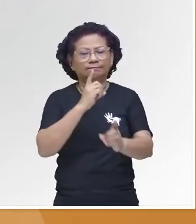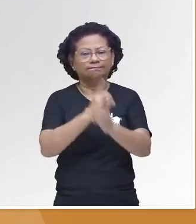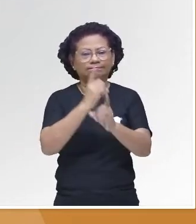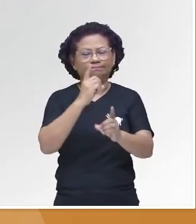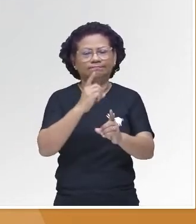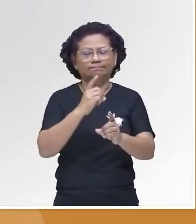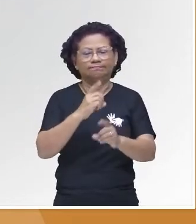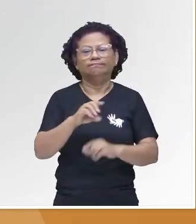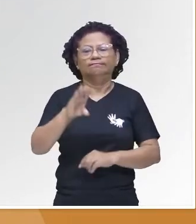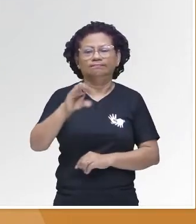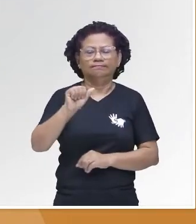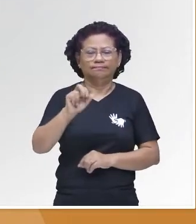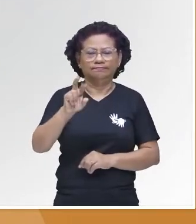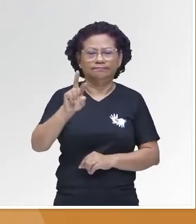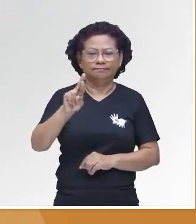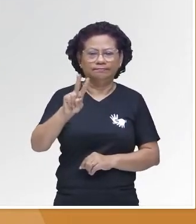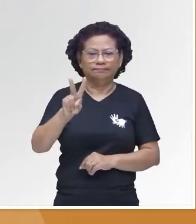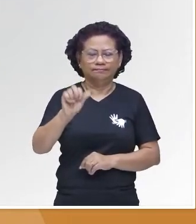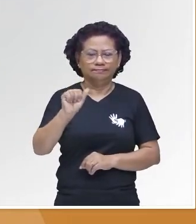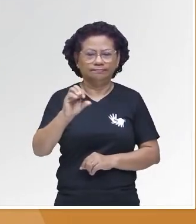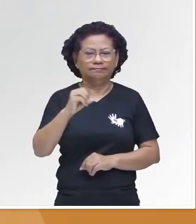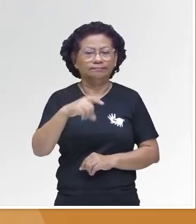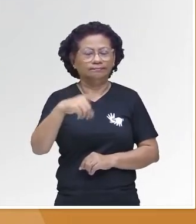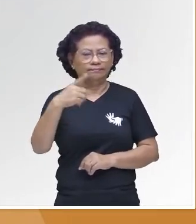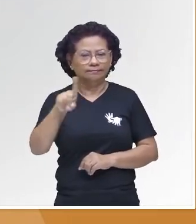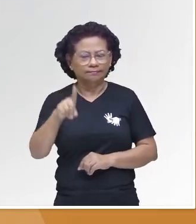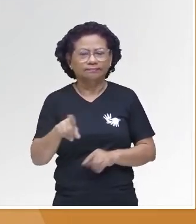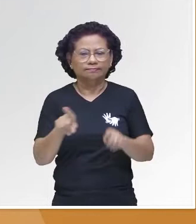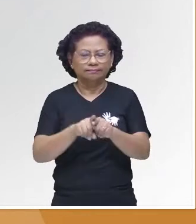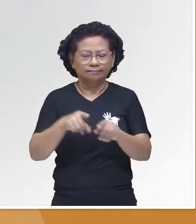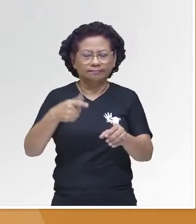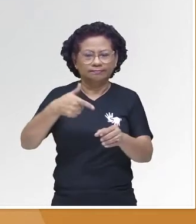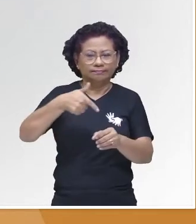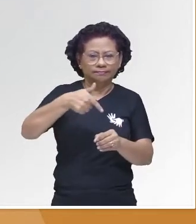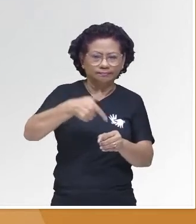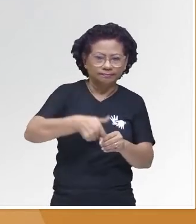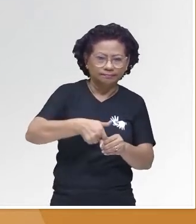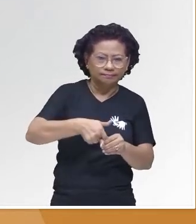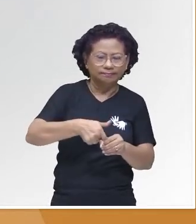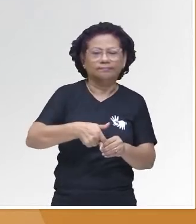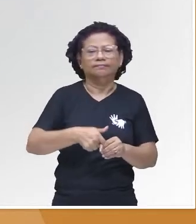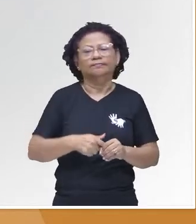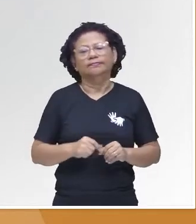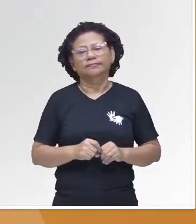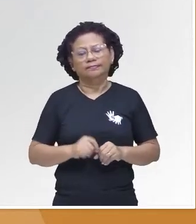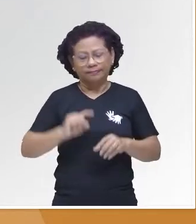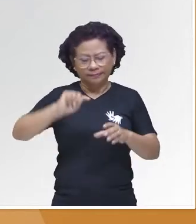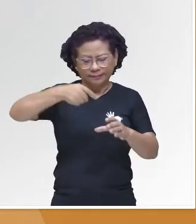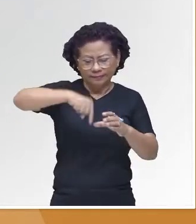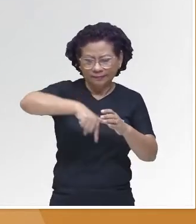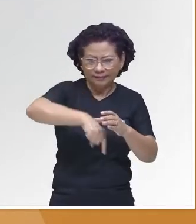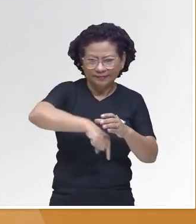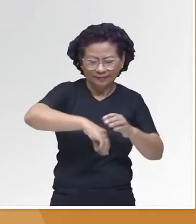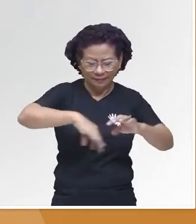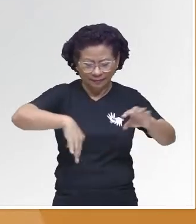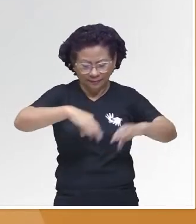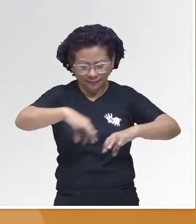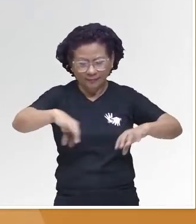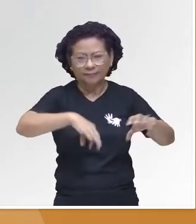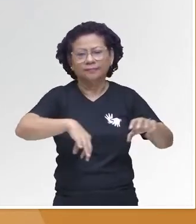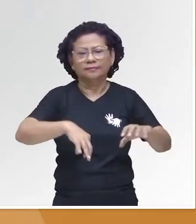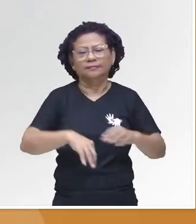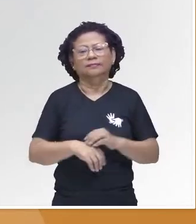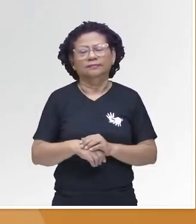carvão mineral, quanto do petróleo, quanto do gás natural, essa extração, primeiro, a formação vai demorar